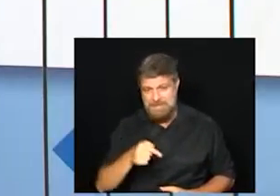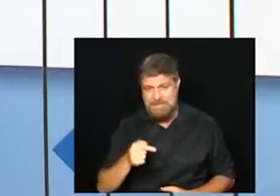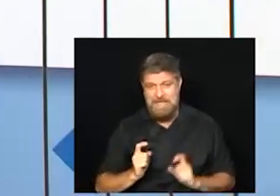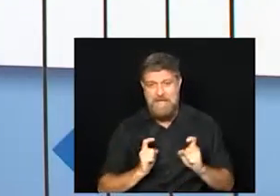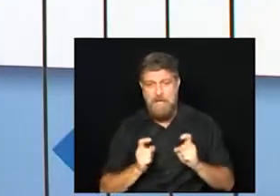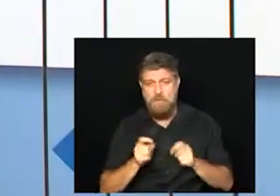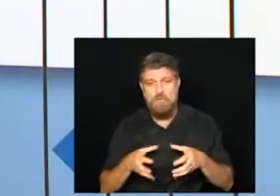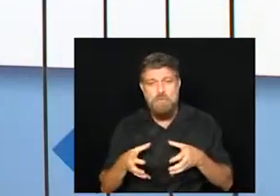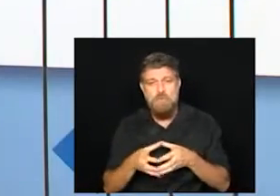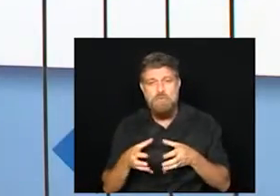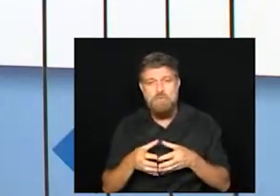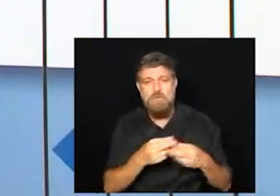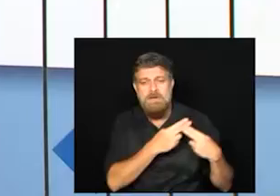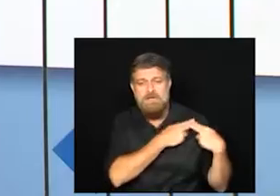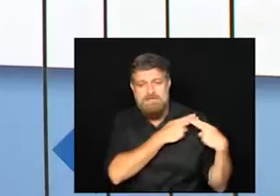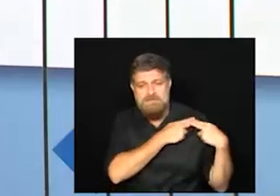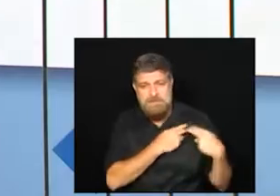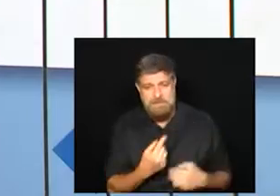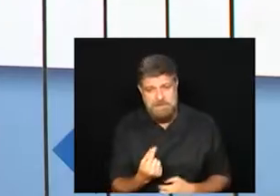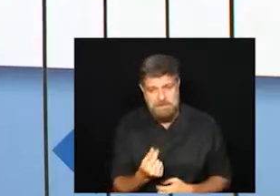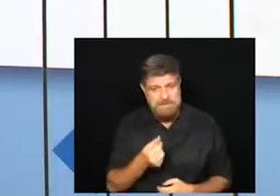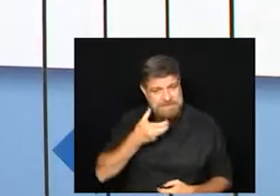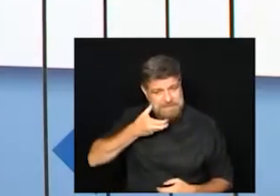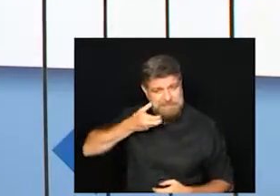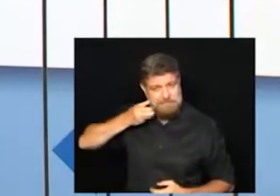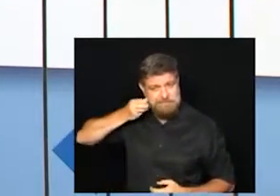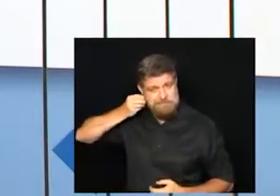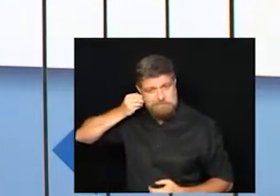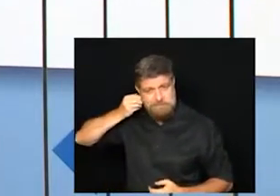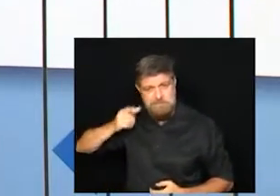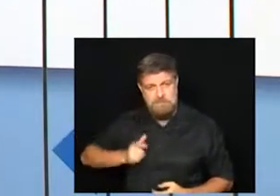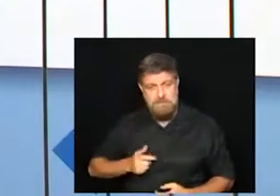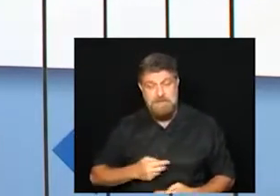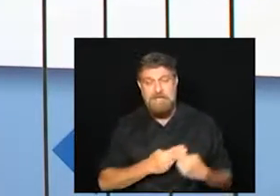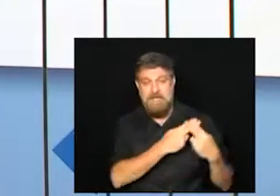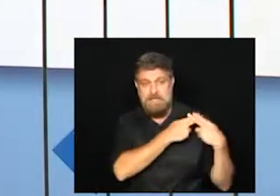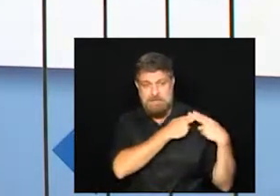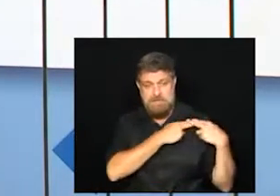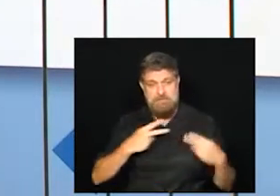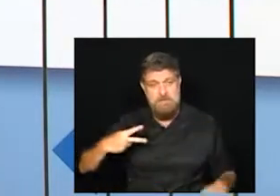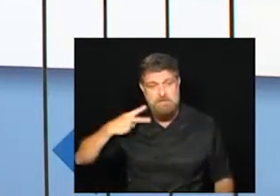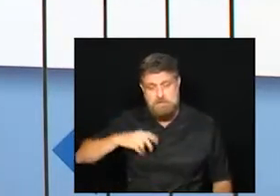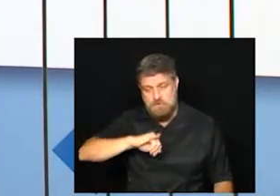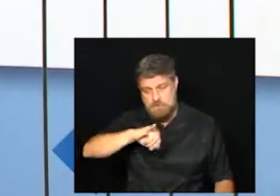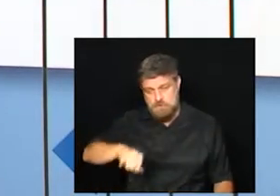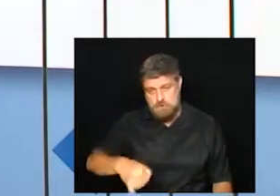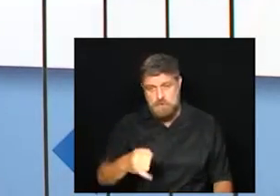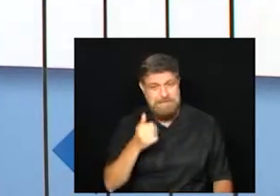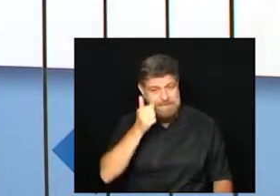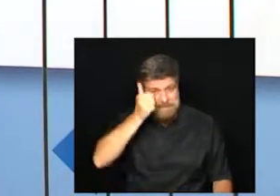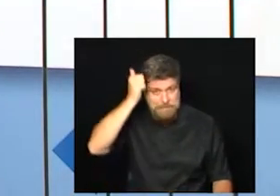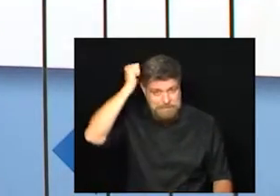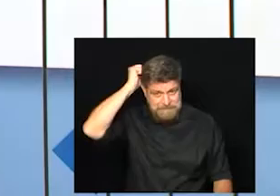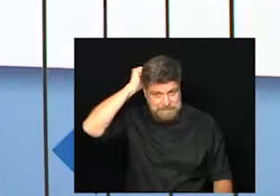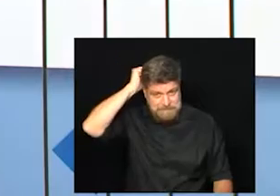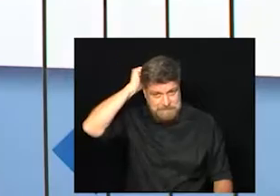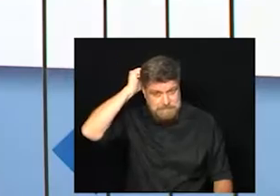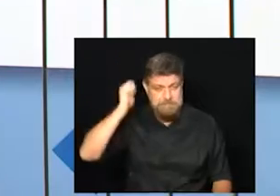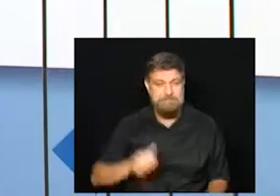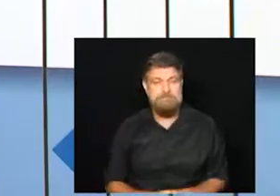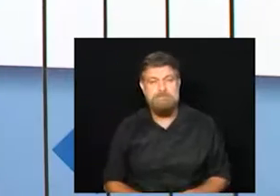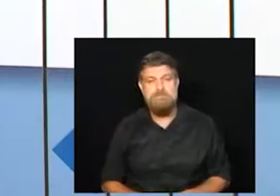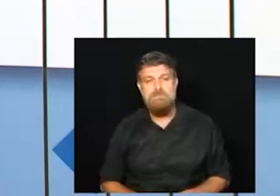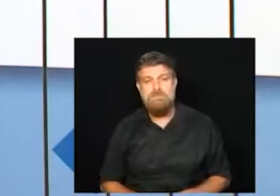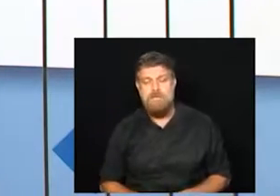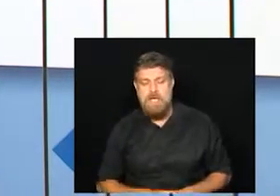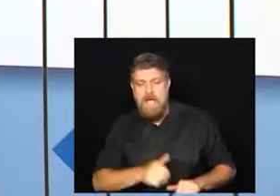reunião da Comissão de Finanças e Orçamento, que é presidida pelo vereador Juscelino da Barbarense.